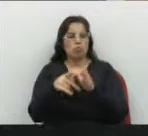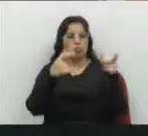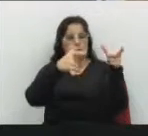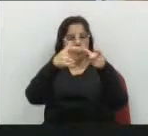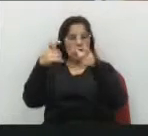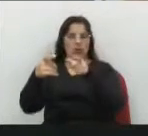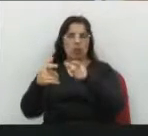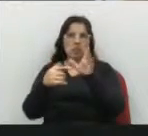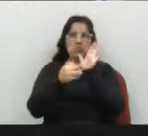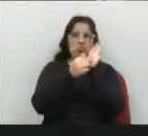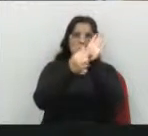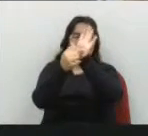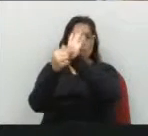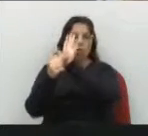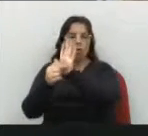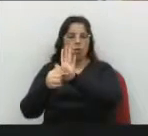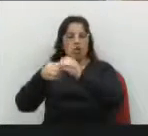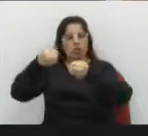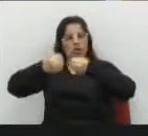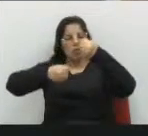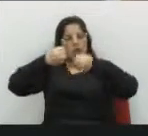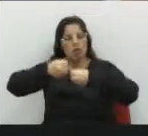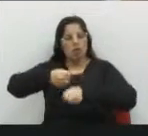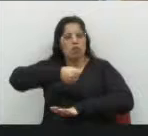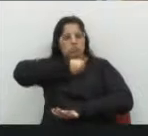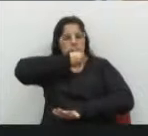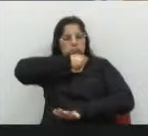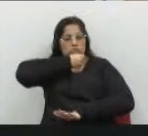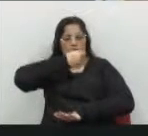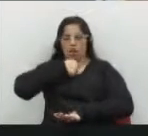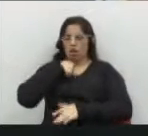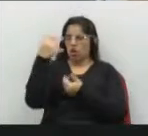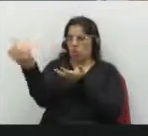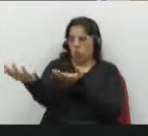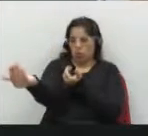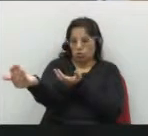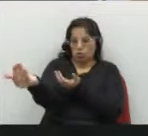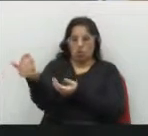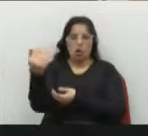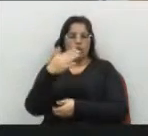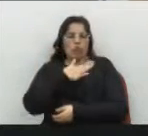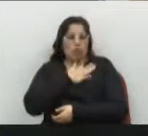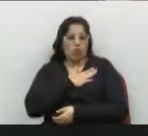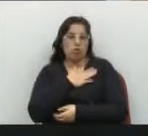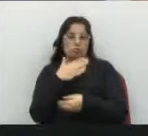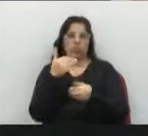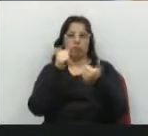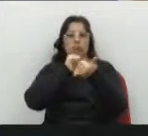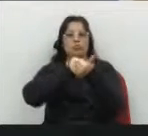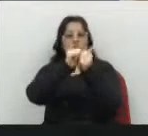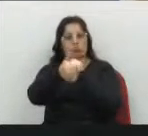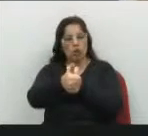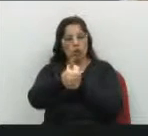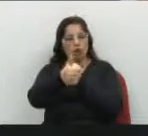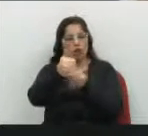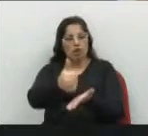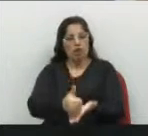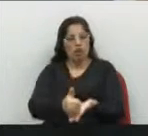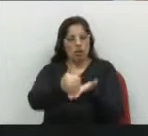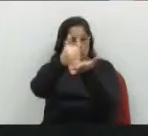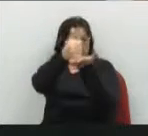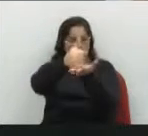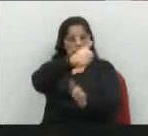exposições de carros antigos, e assim por diante. Eu sou jovem, gosto de esporte e apoio essa modalidade, não só